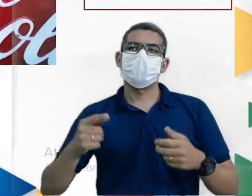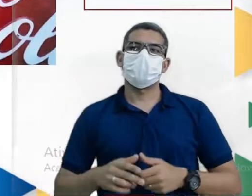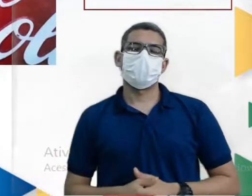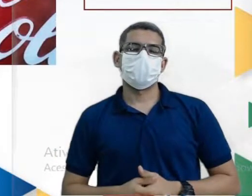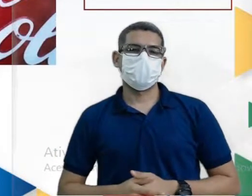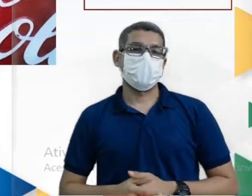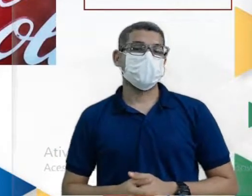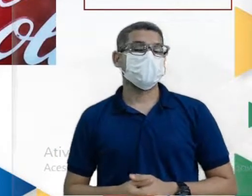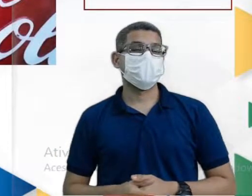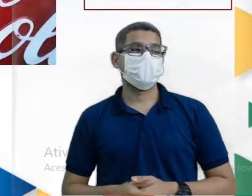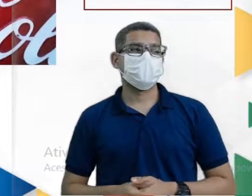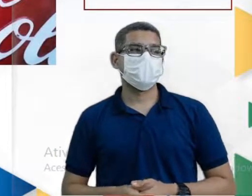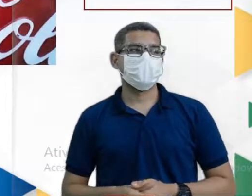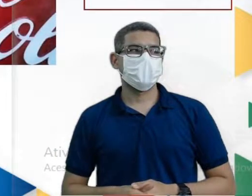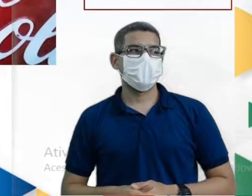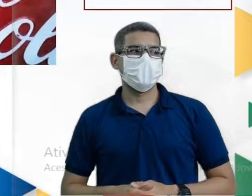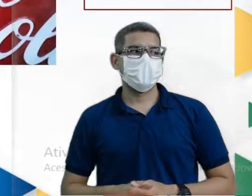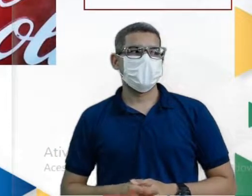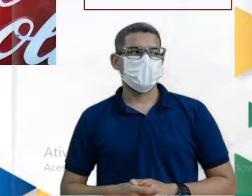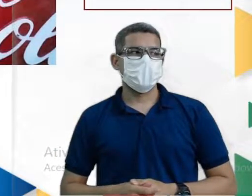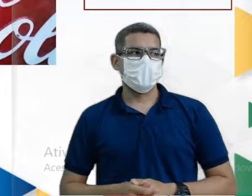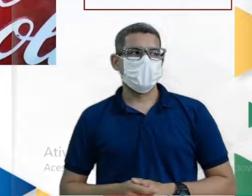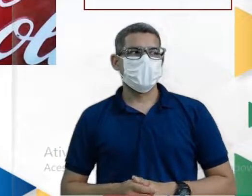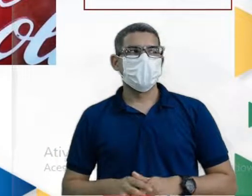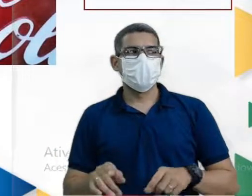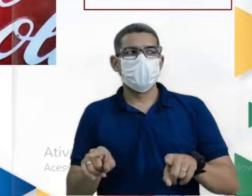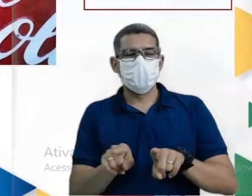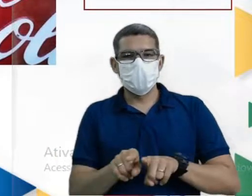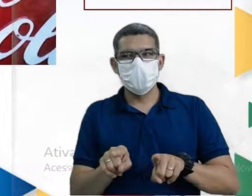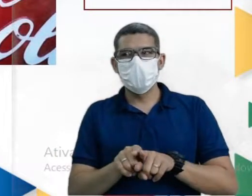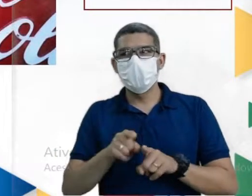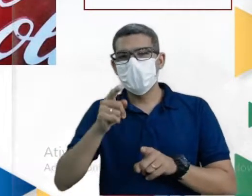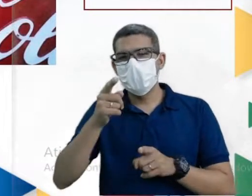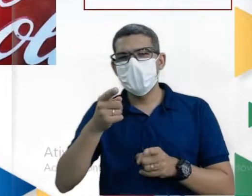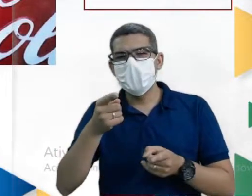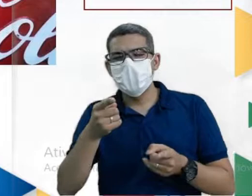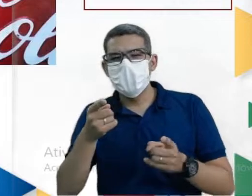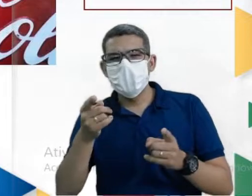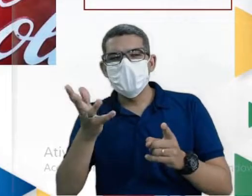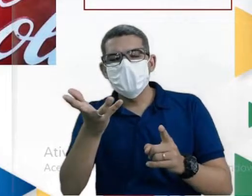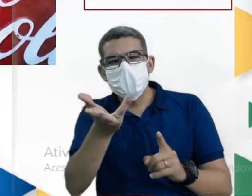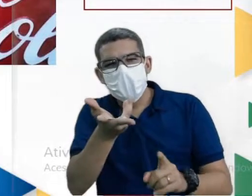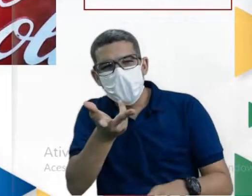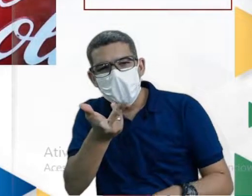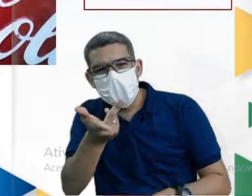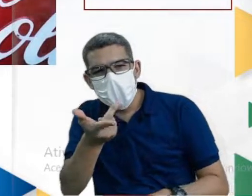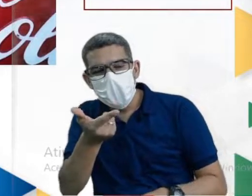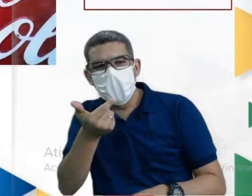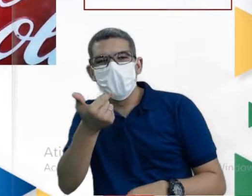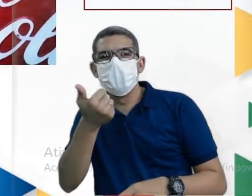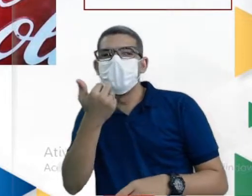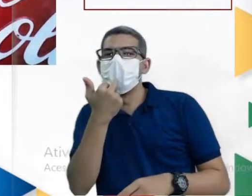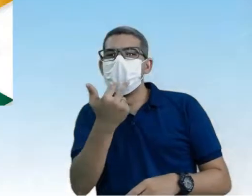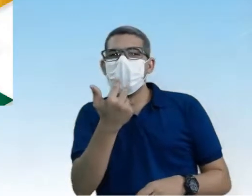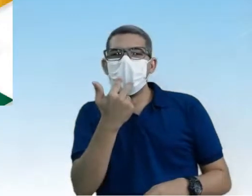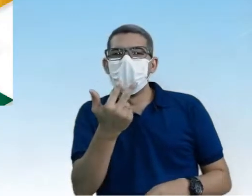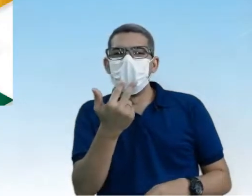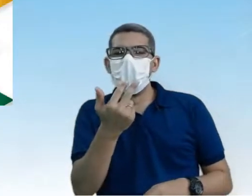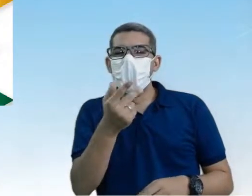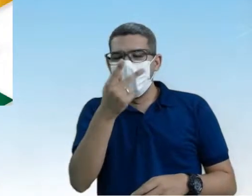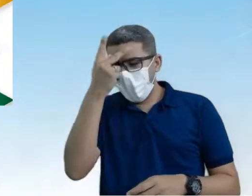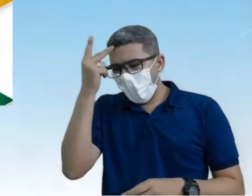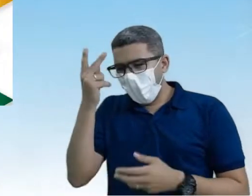appropriate language for the audience. Tem que ser persuasivo, convencer e ter uma linguagem apropriada para a minha audiência. Então, por